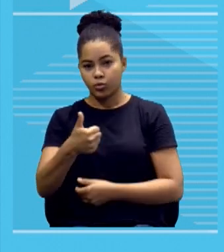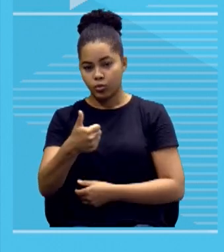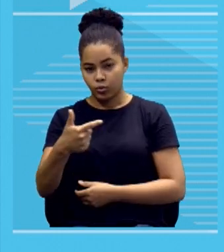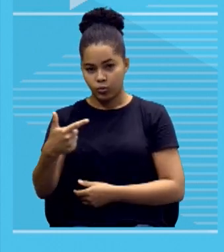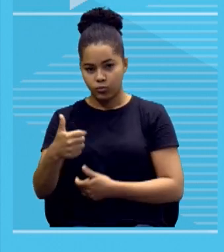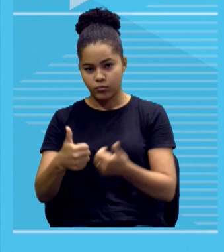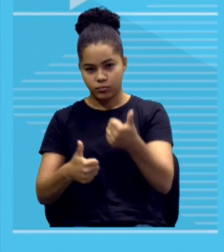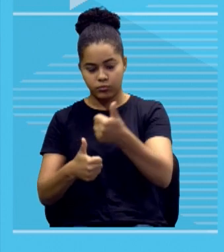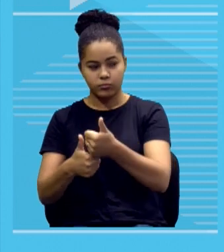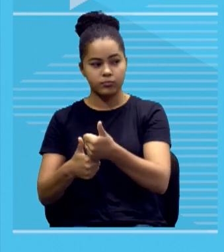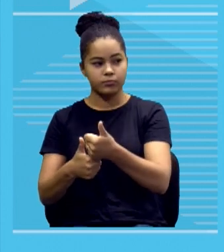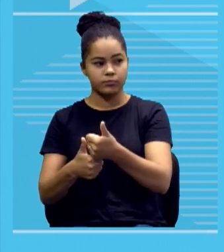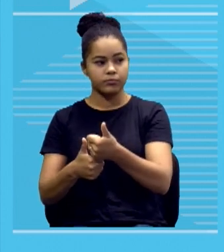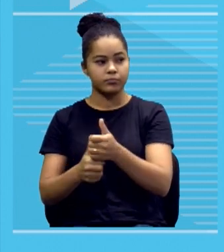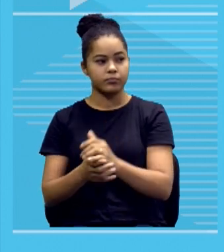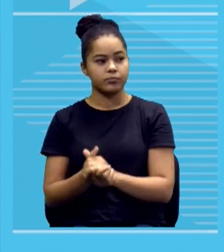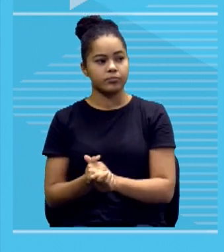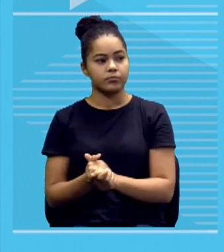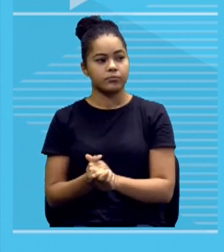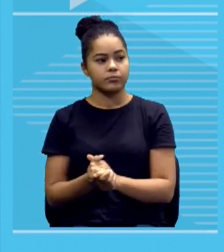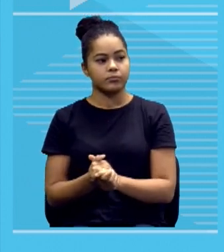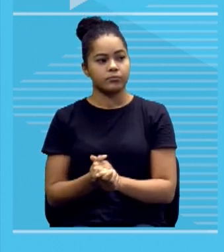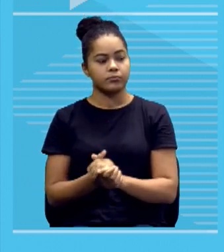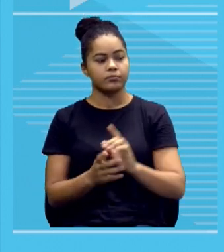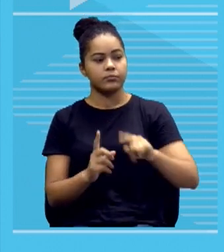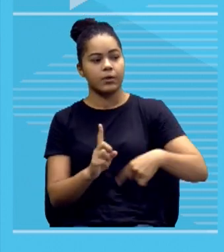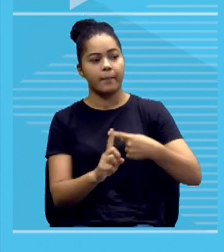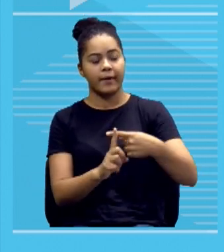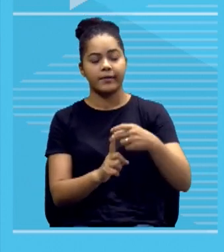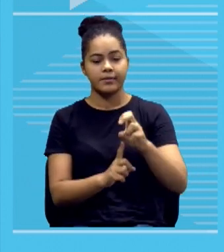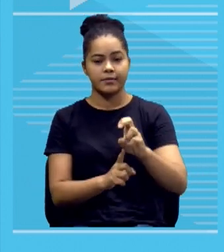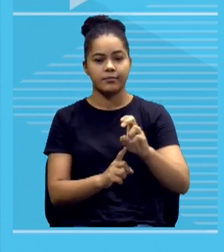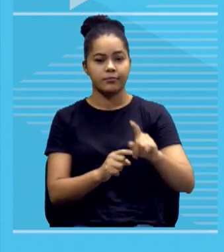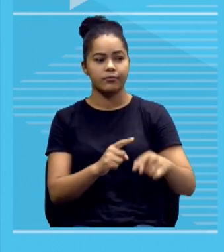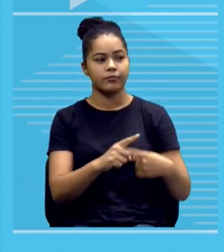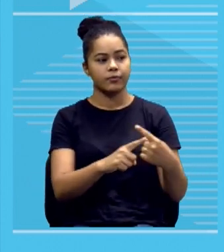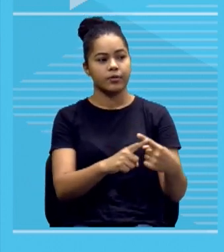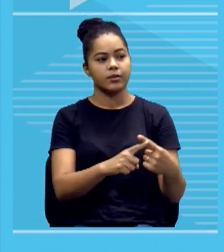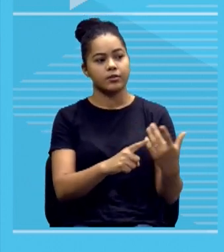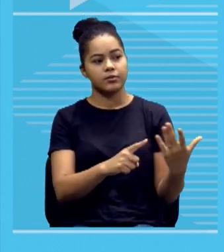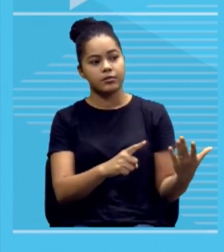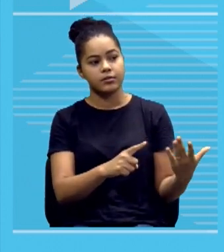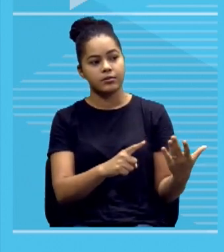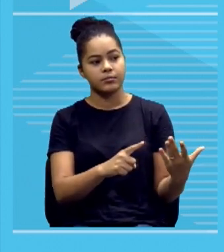quando essa DDP for de 12, o valor da minha corrente tem que dar